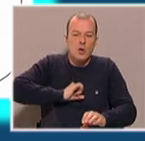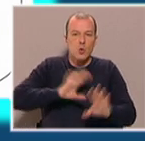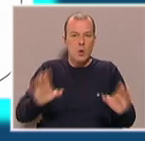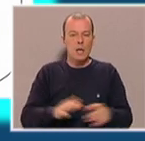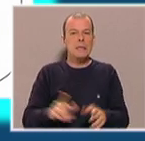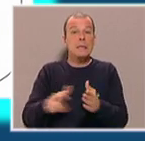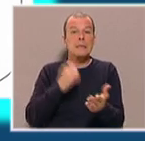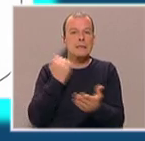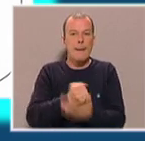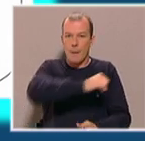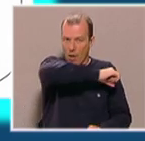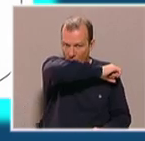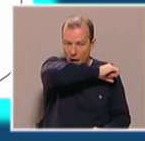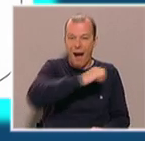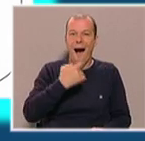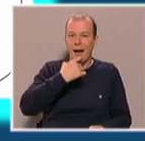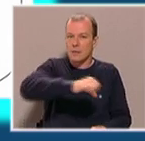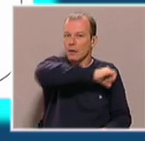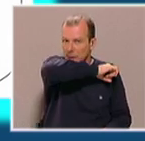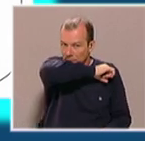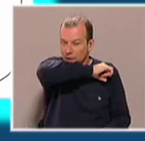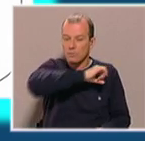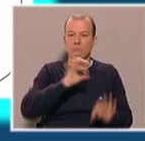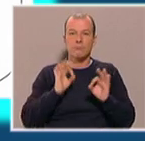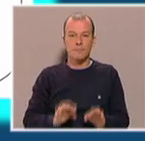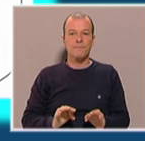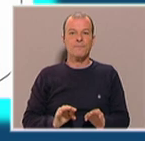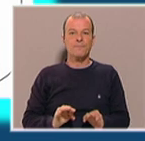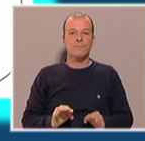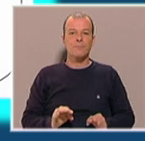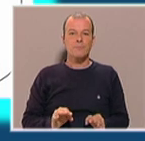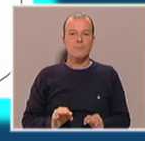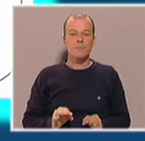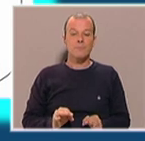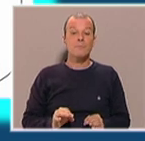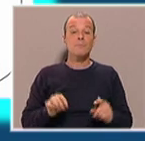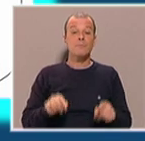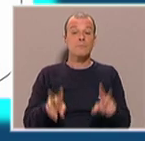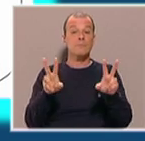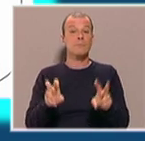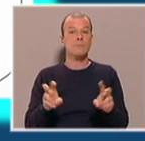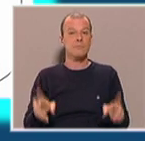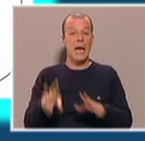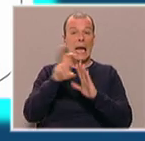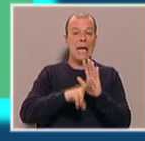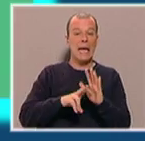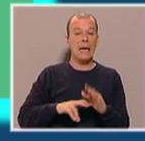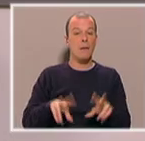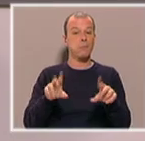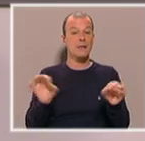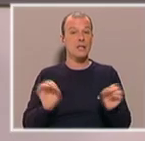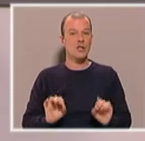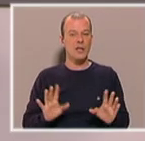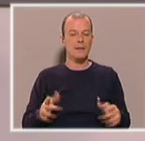sempre para o braço, ok? Para o cotovelo, parte interior do cotovelo. Sobre estas regras de